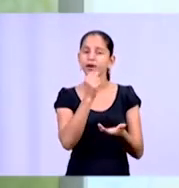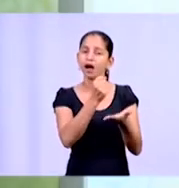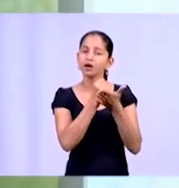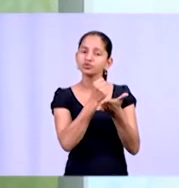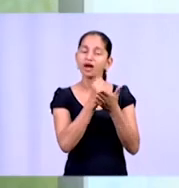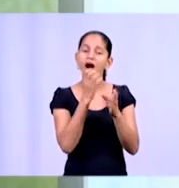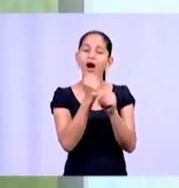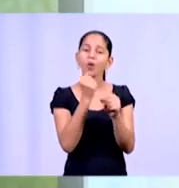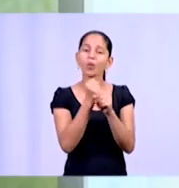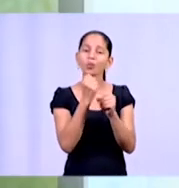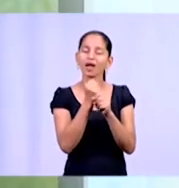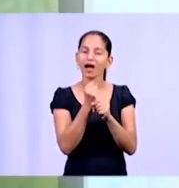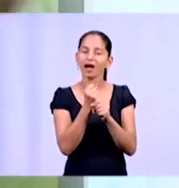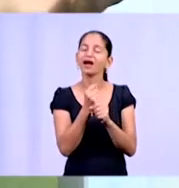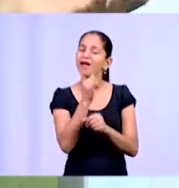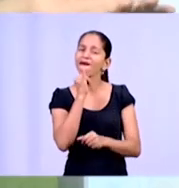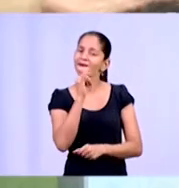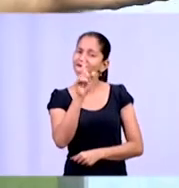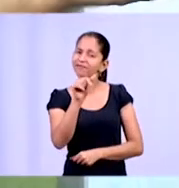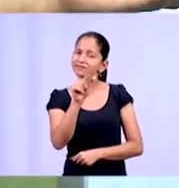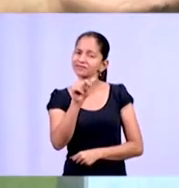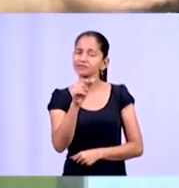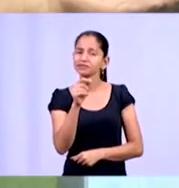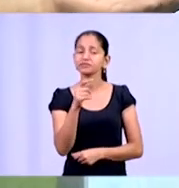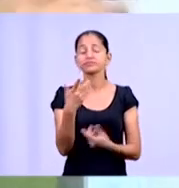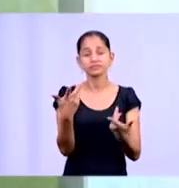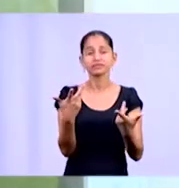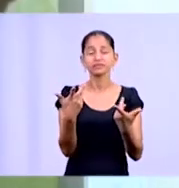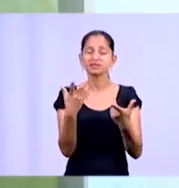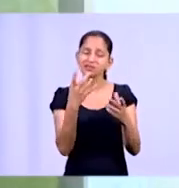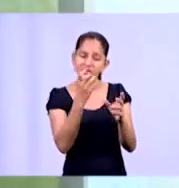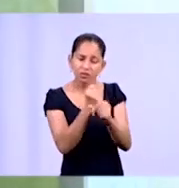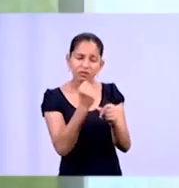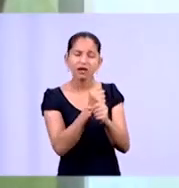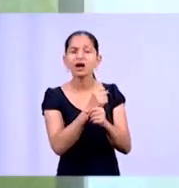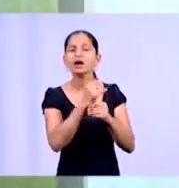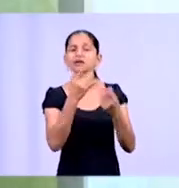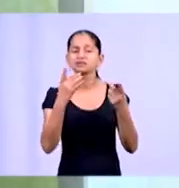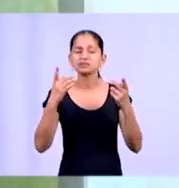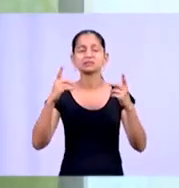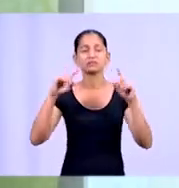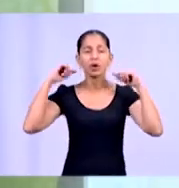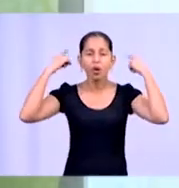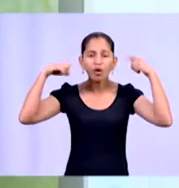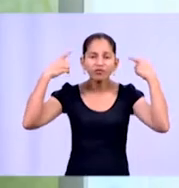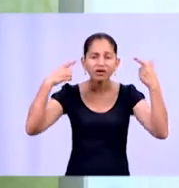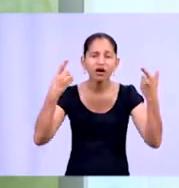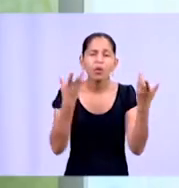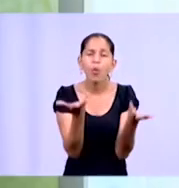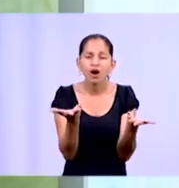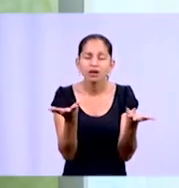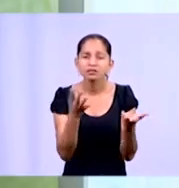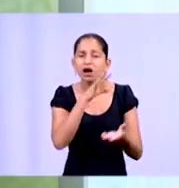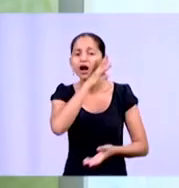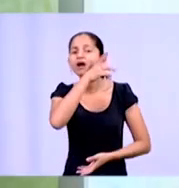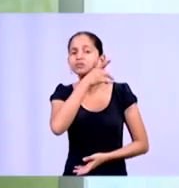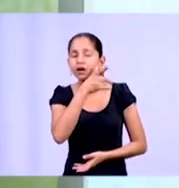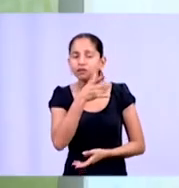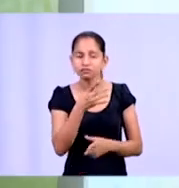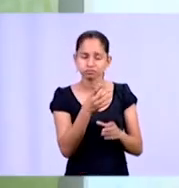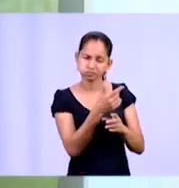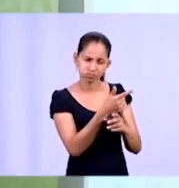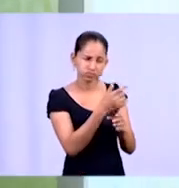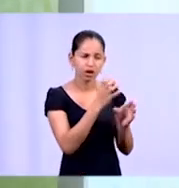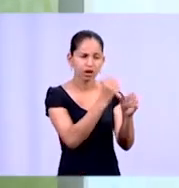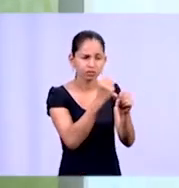contar, né? Então eles utilizavam muito para contar os rebanhos de carneiros, de ovelhas. Ah, eu tenho 1, 2, 3, opa, contou 10, aí